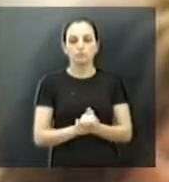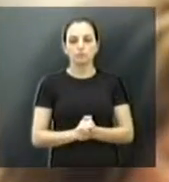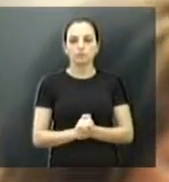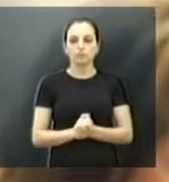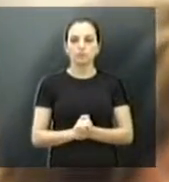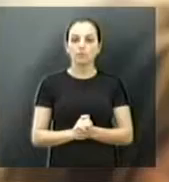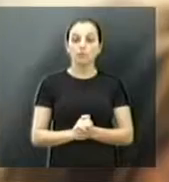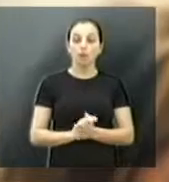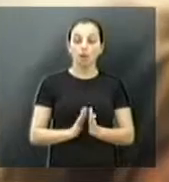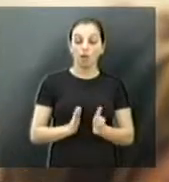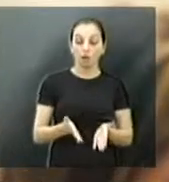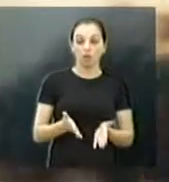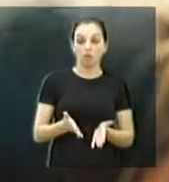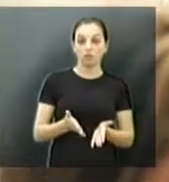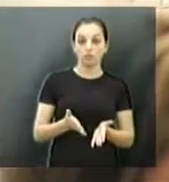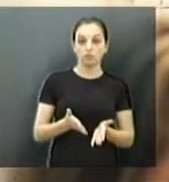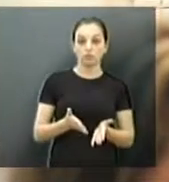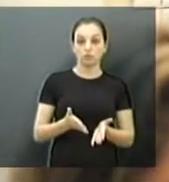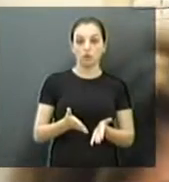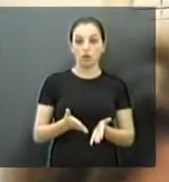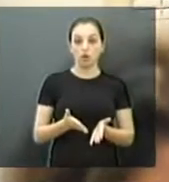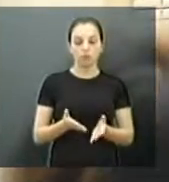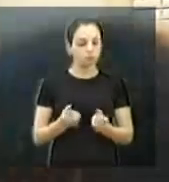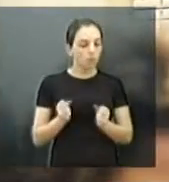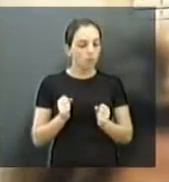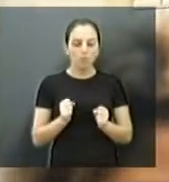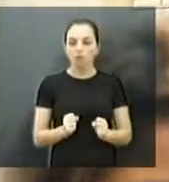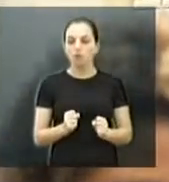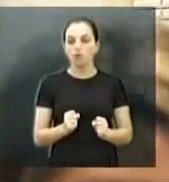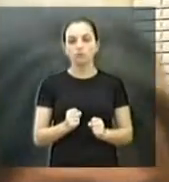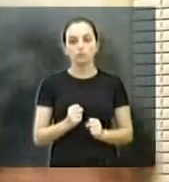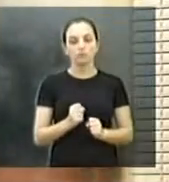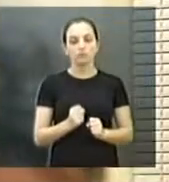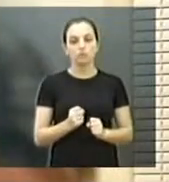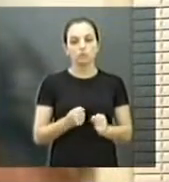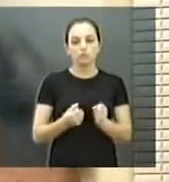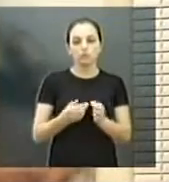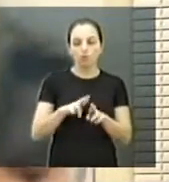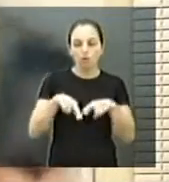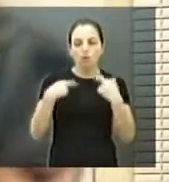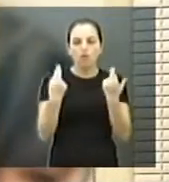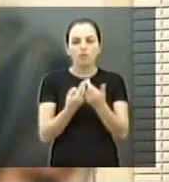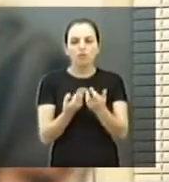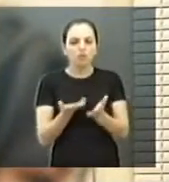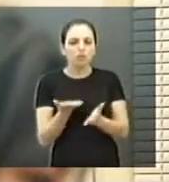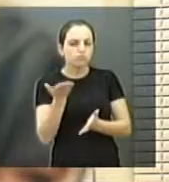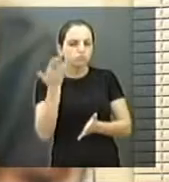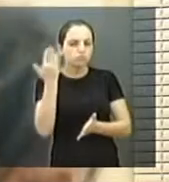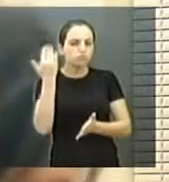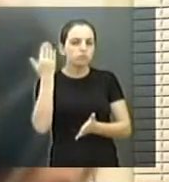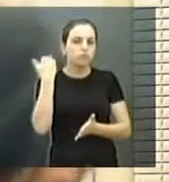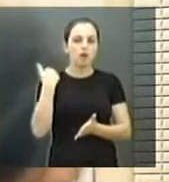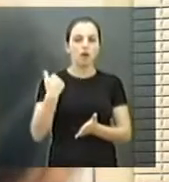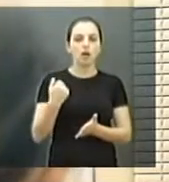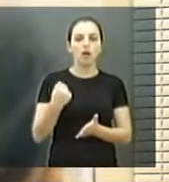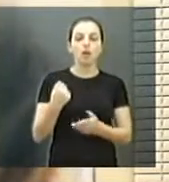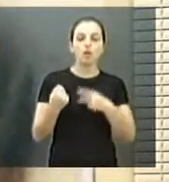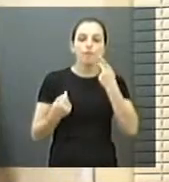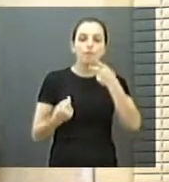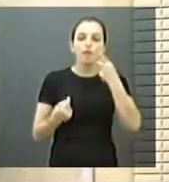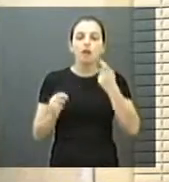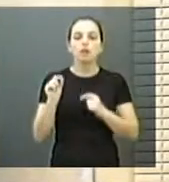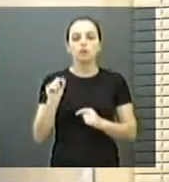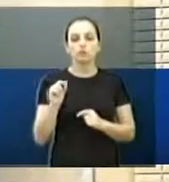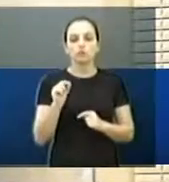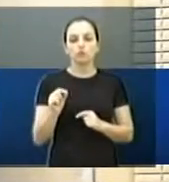Agora, eu não posso, na sessão passada, presidente, eu comentei aqui o respeito,